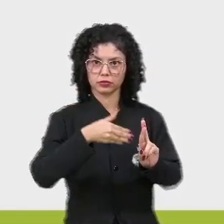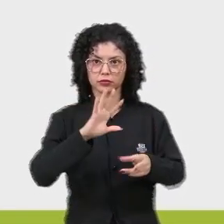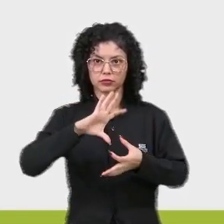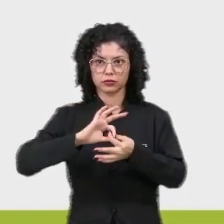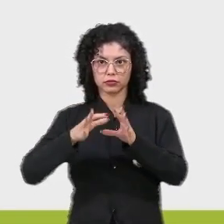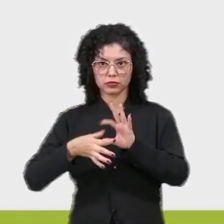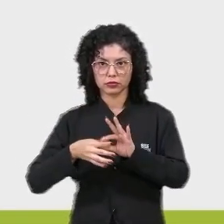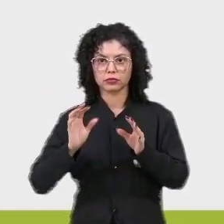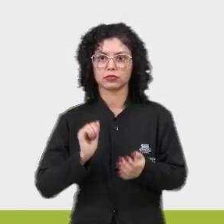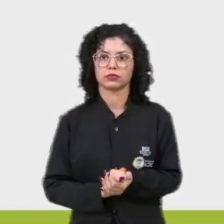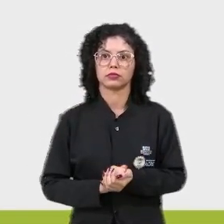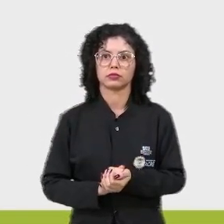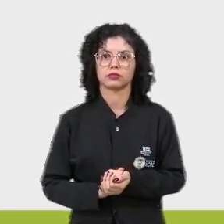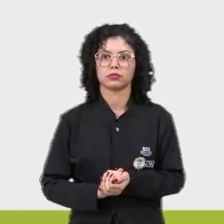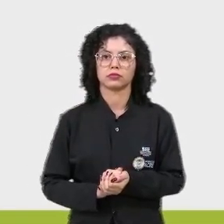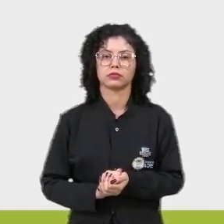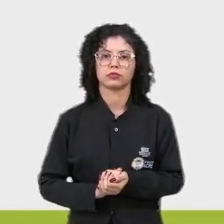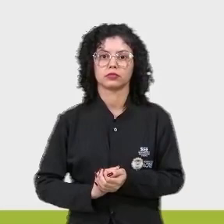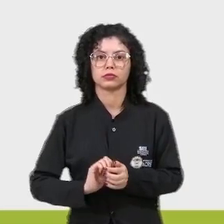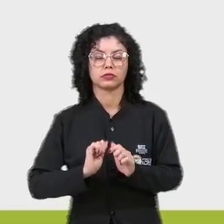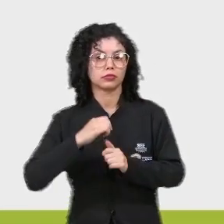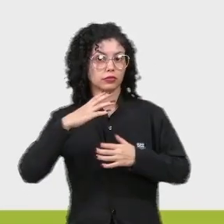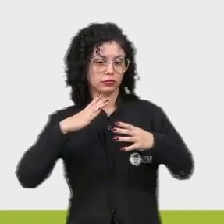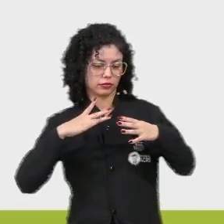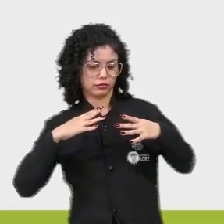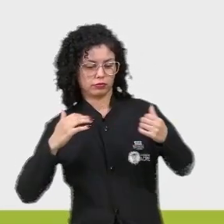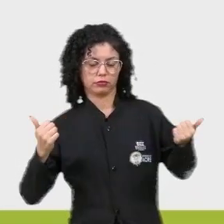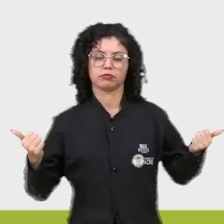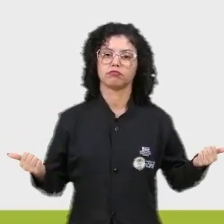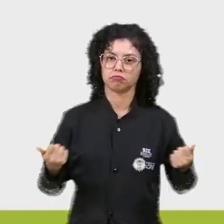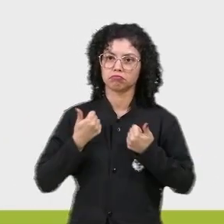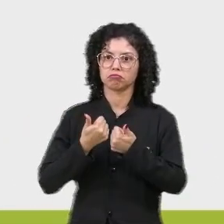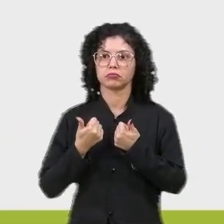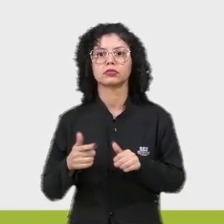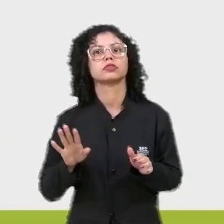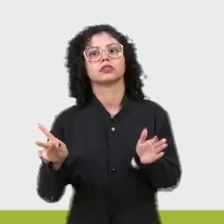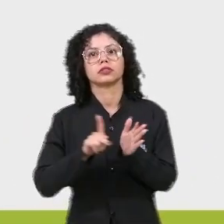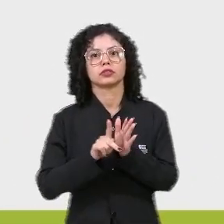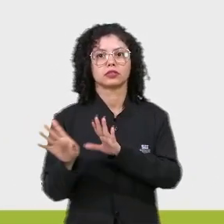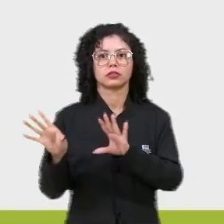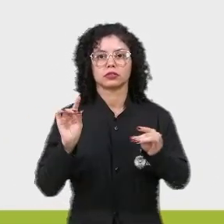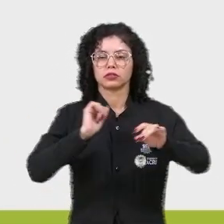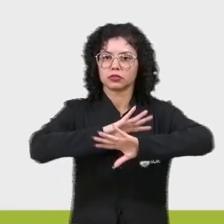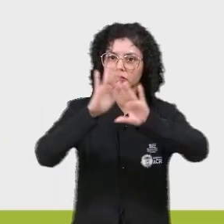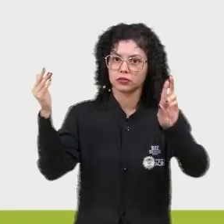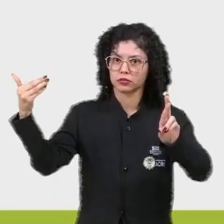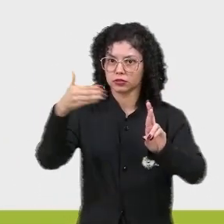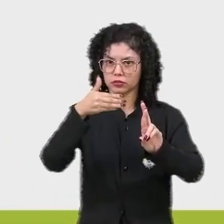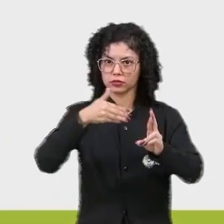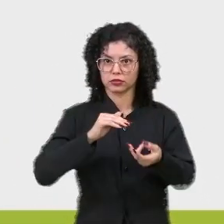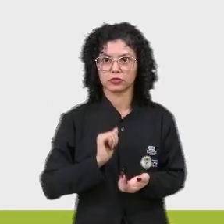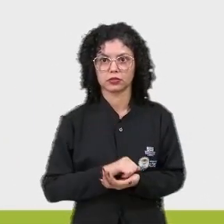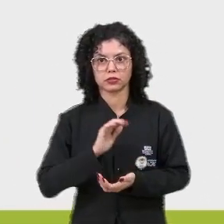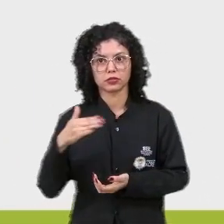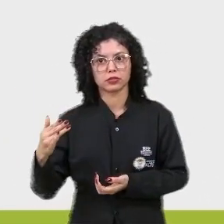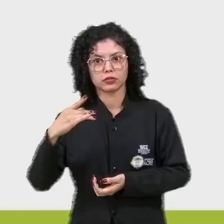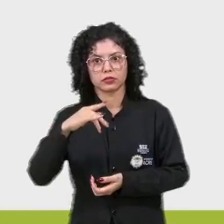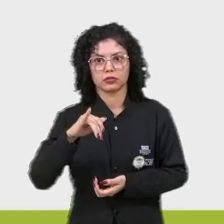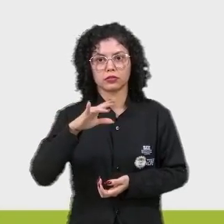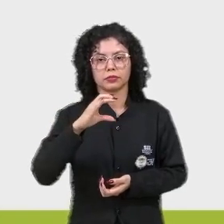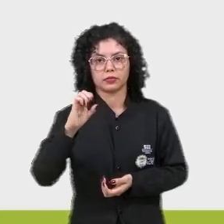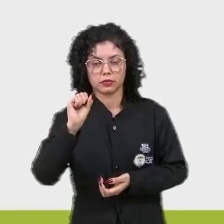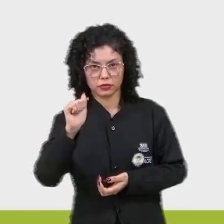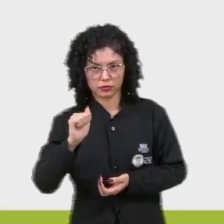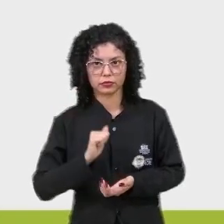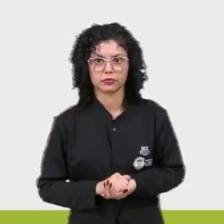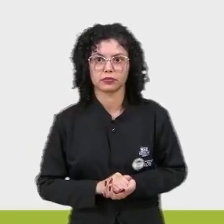contexto, trânsito no feriadão, esclarecendo-se o referente, tanto do texto de Oti quanto na obra